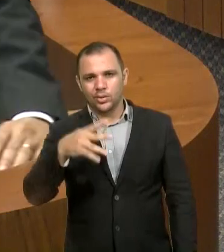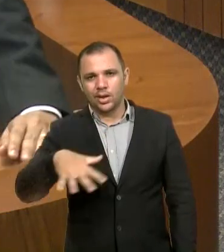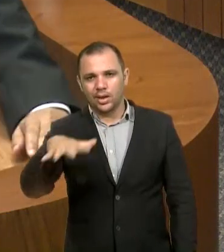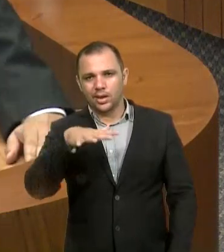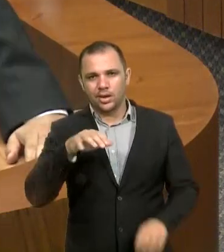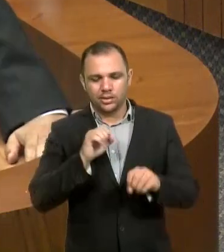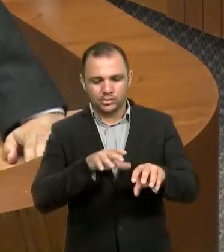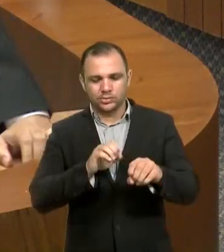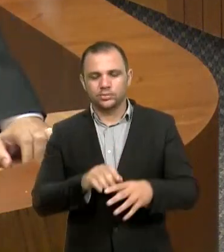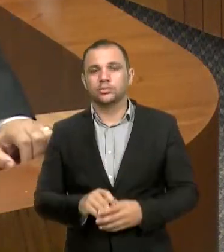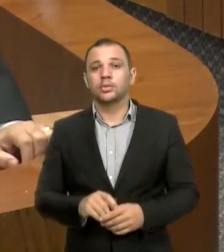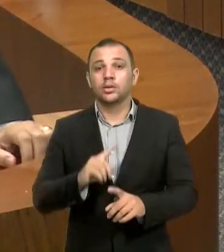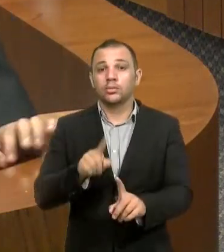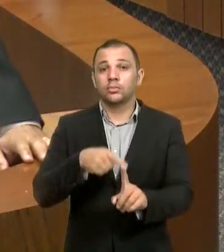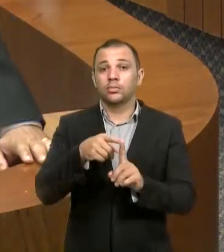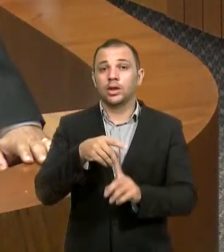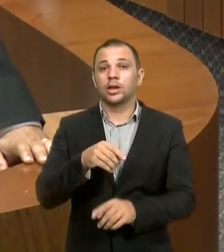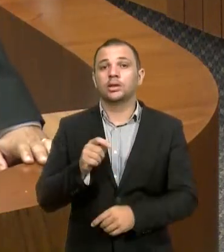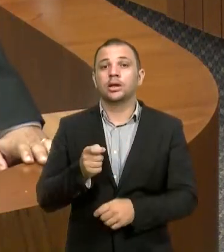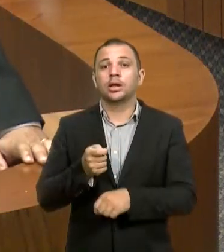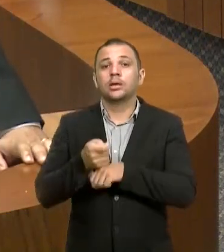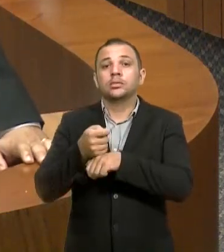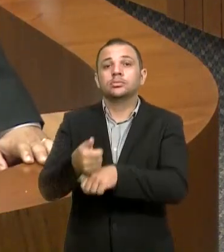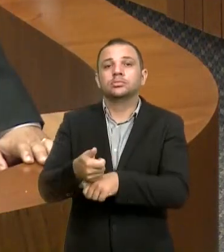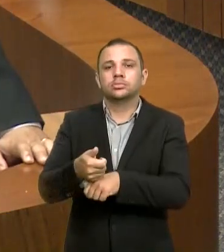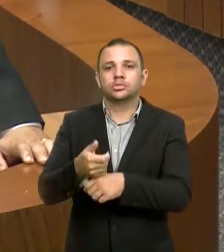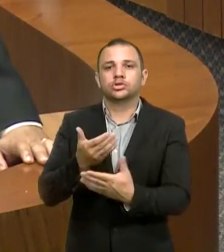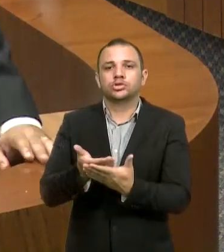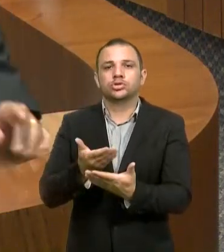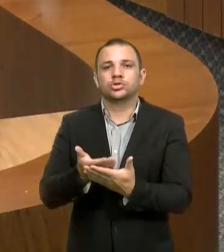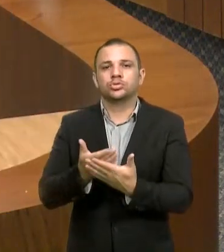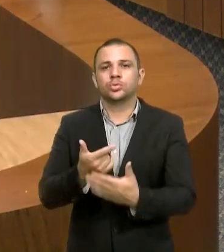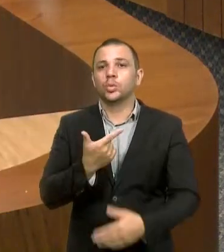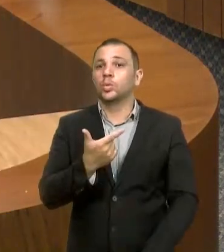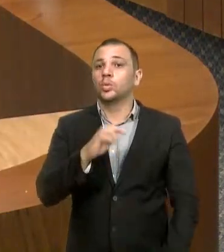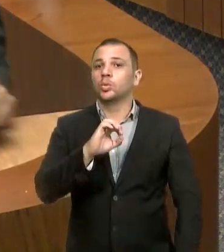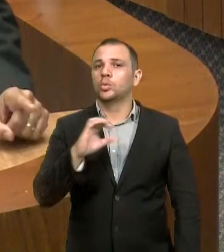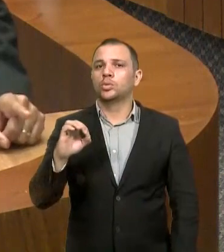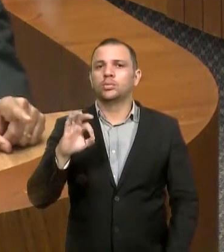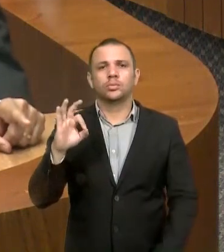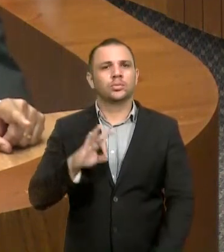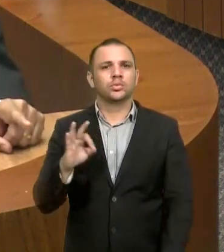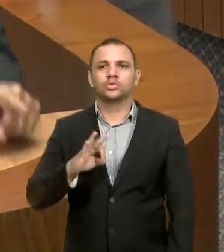Reajuste de bolsas de estudo em até mais de 200%. Mas,